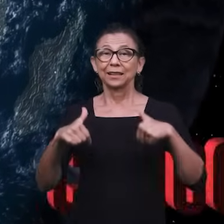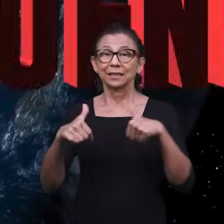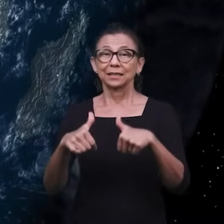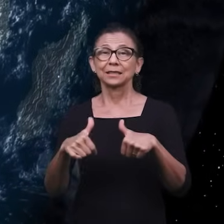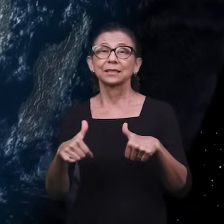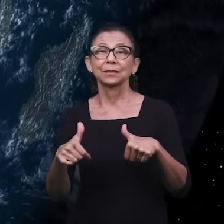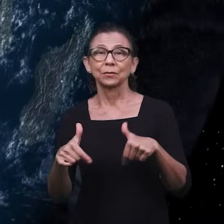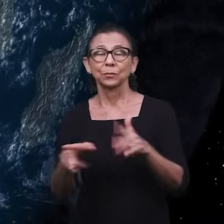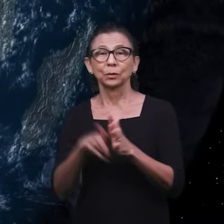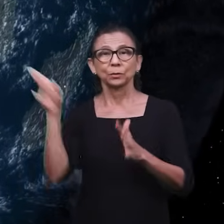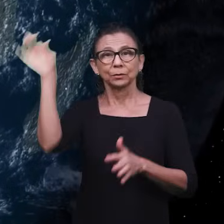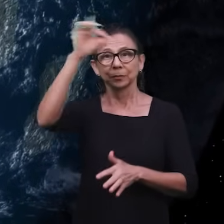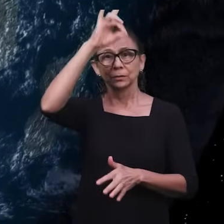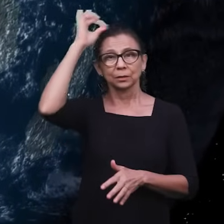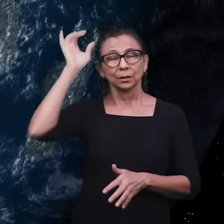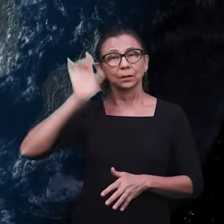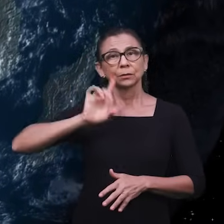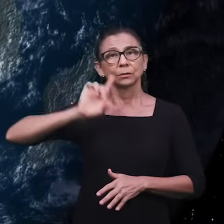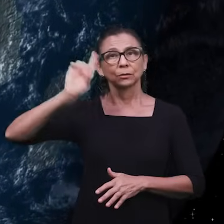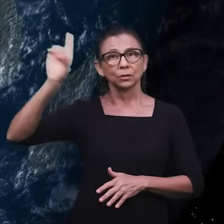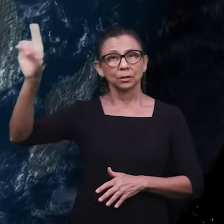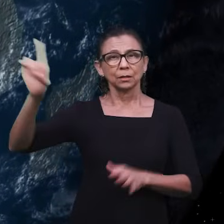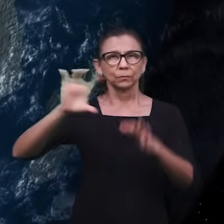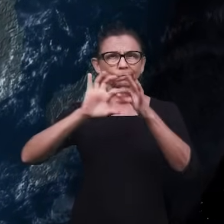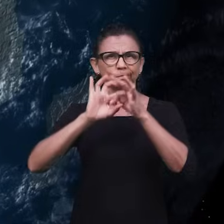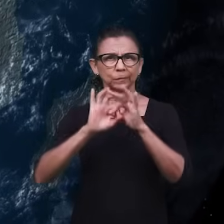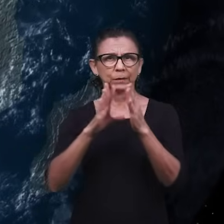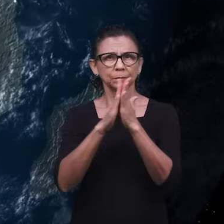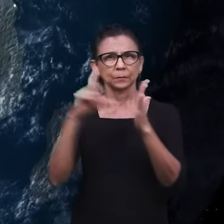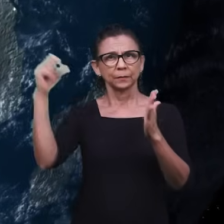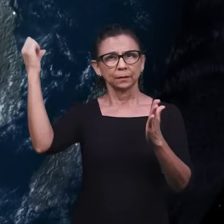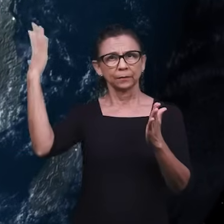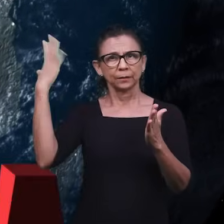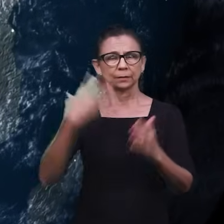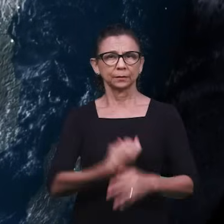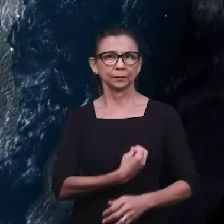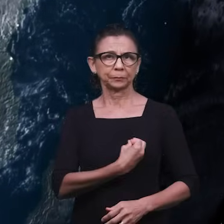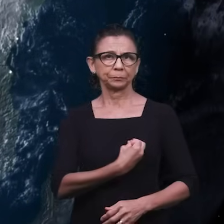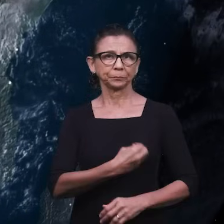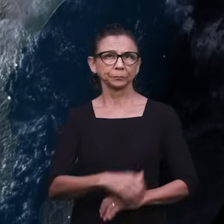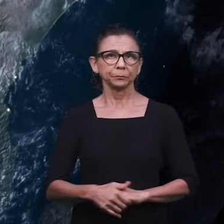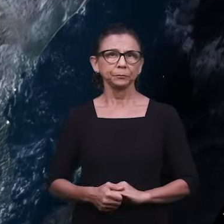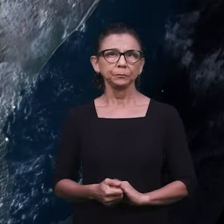do Espírito Santo de Deus e unidas pela Palavra Viva.